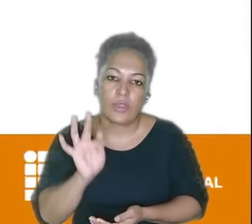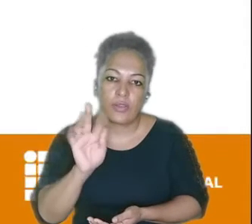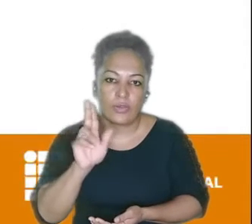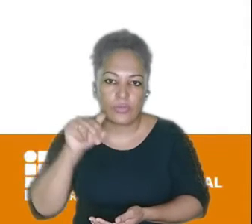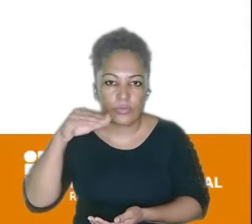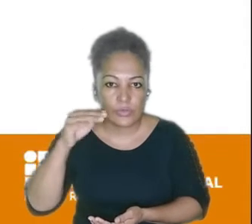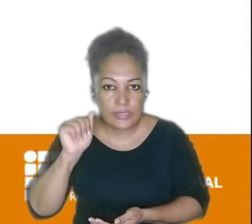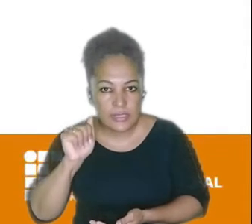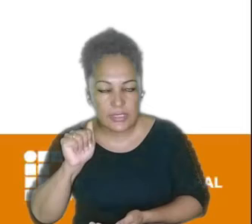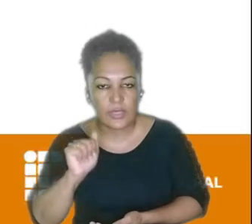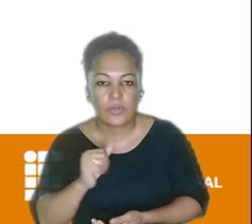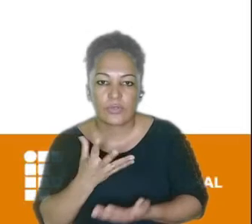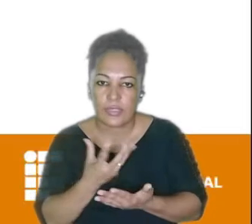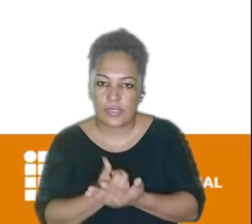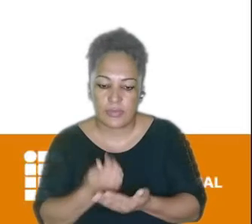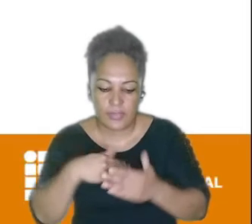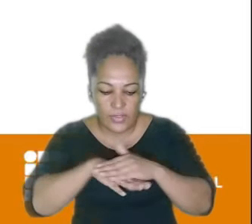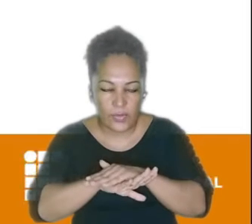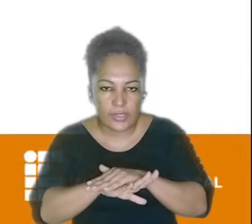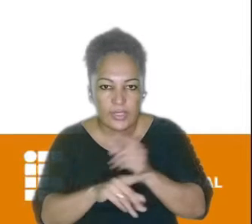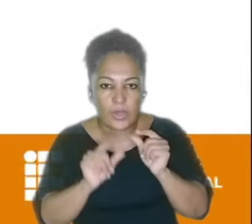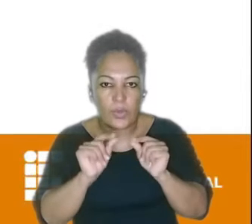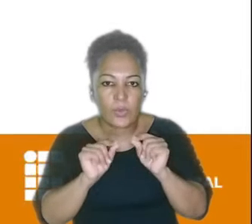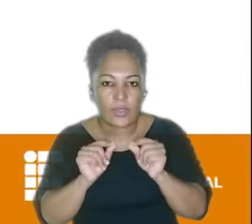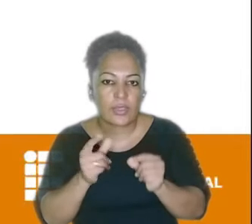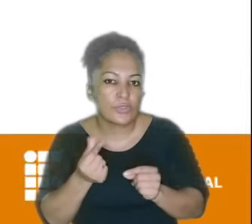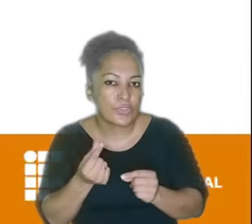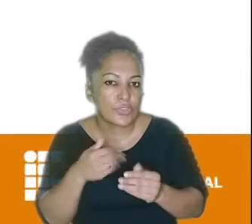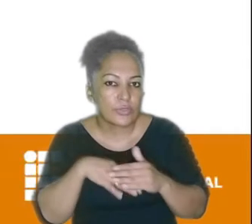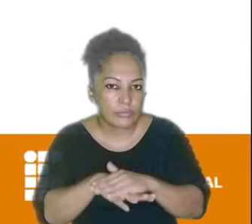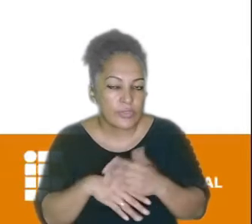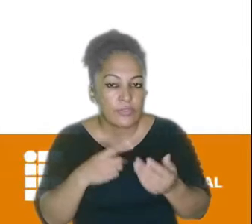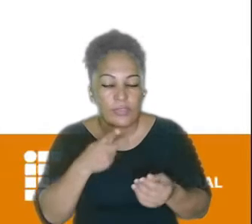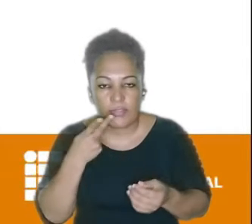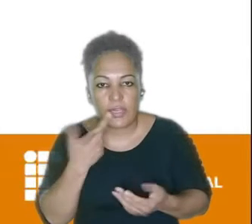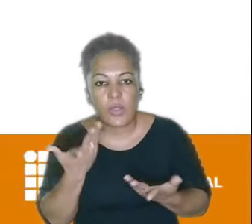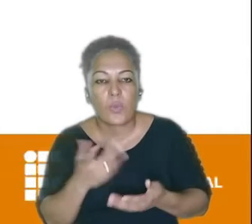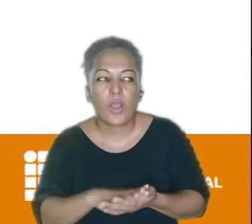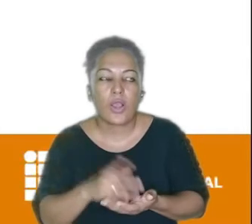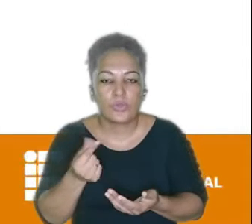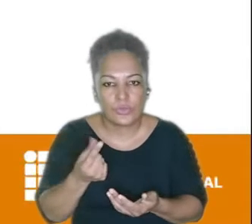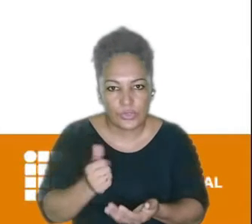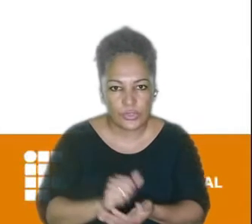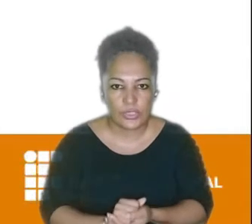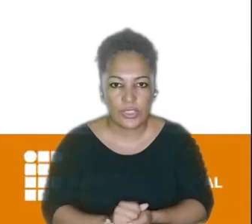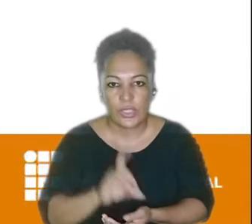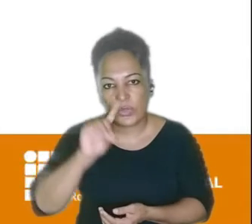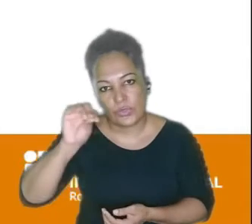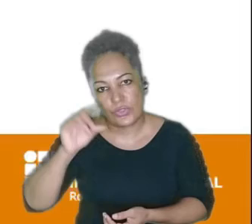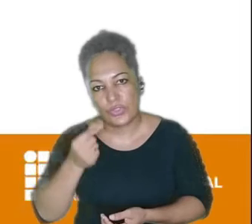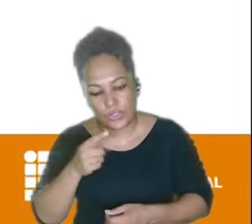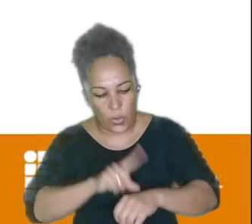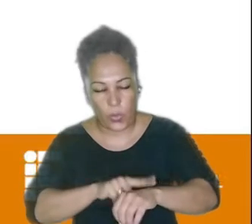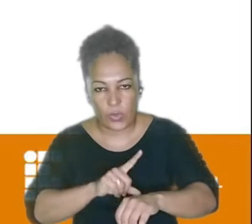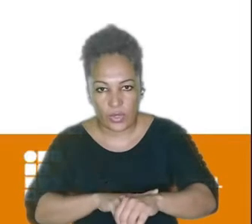de uma funcionalidade receber, que irá armazenar um recebimento. O recebimento vai dizer qual é a passagem que foi recebida, qual foi o